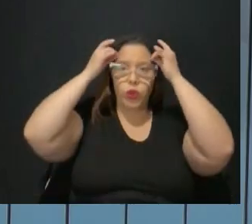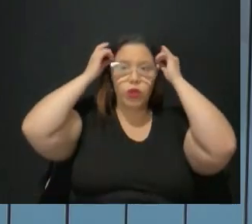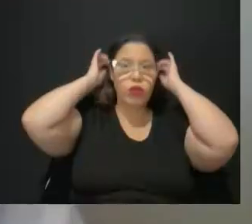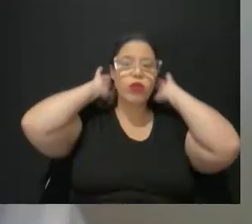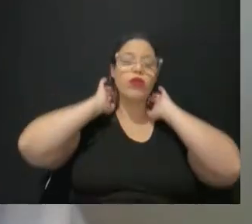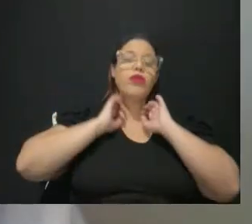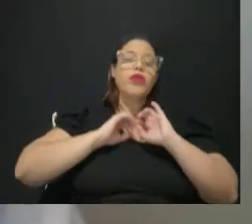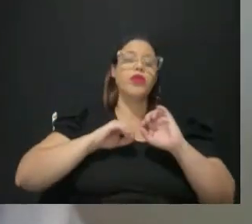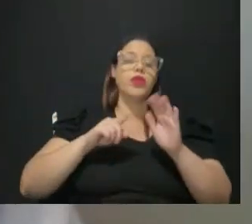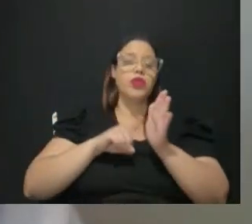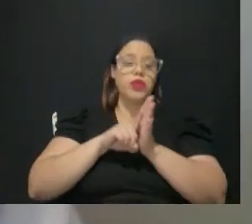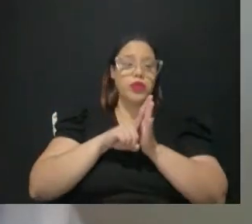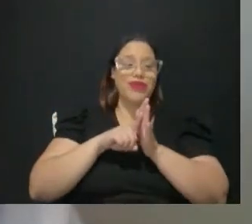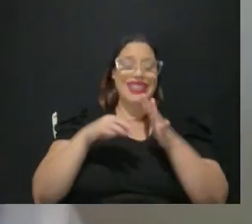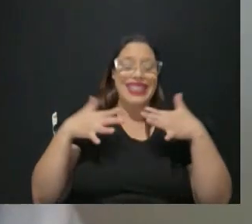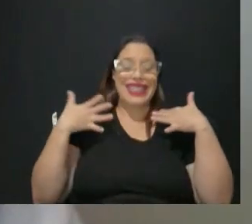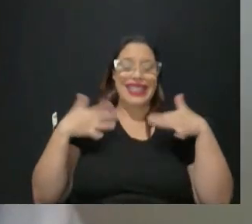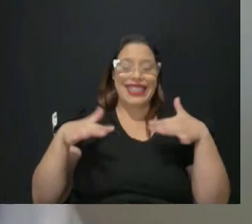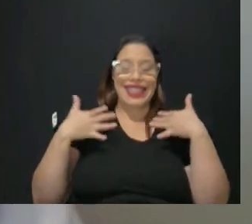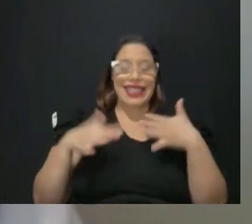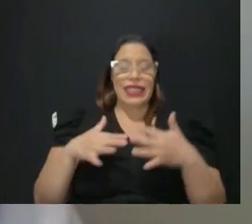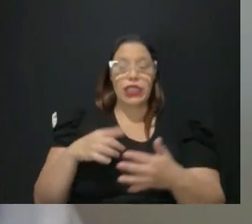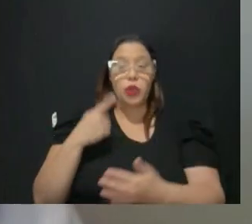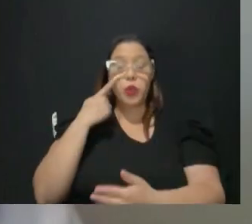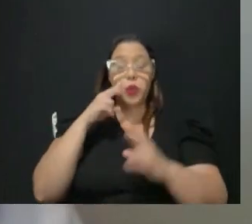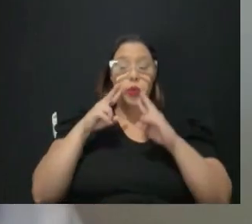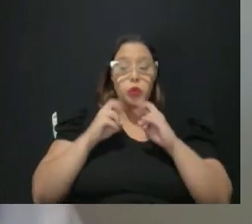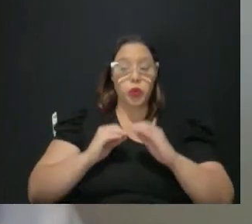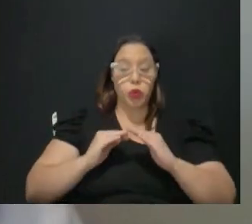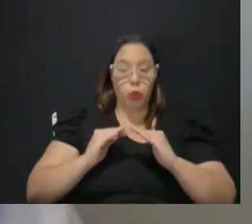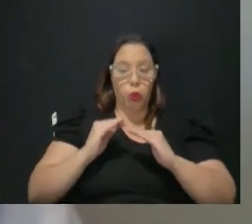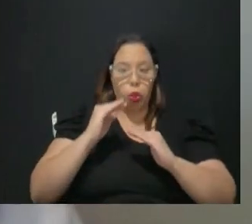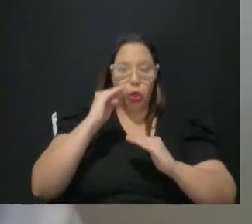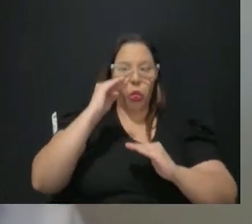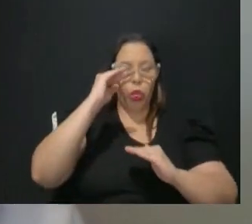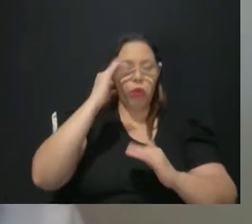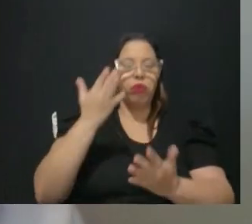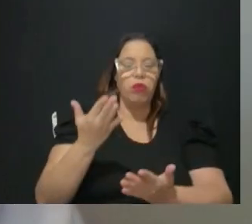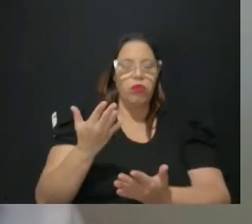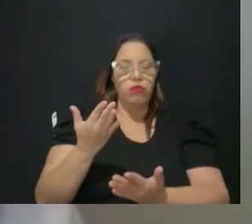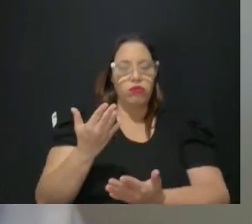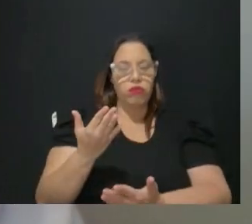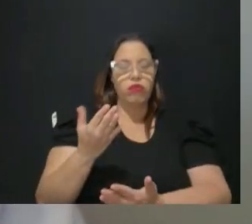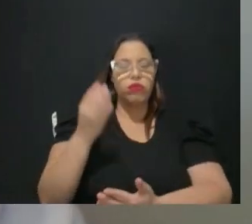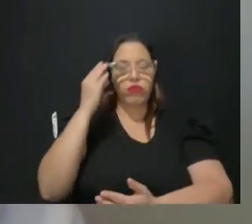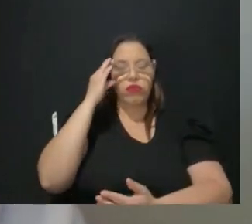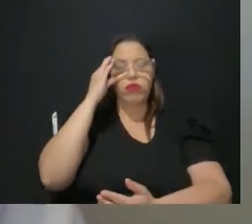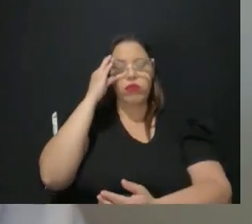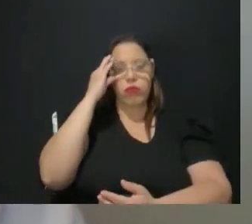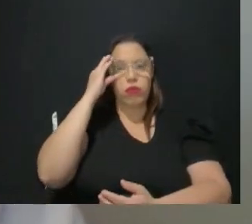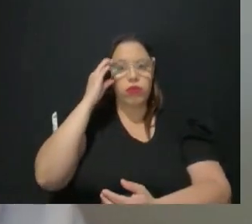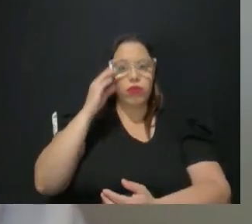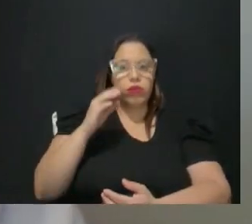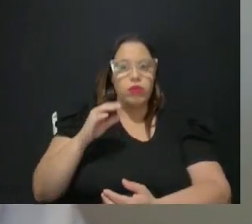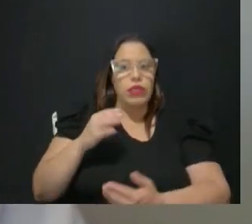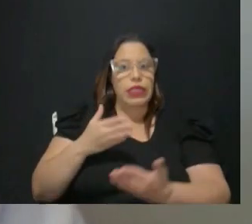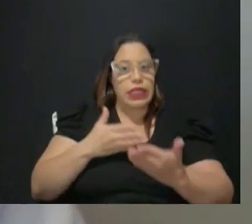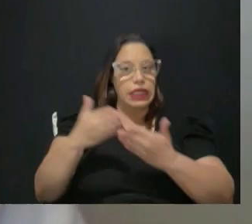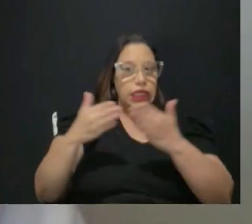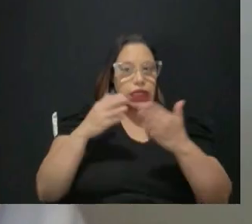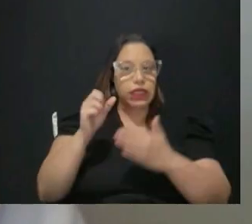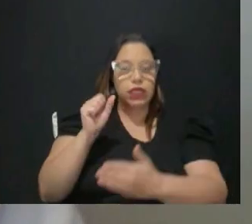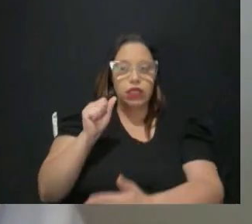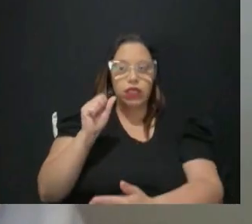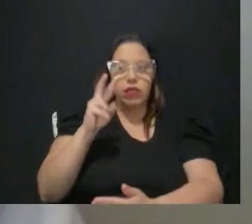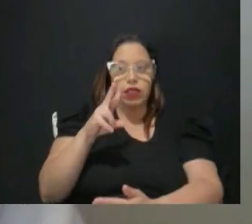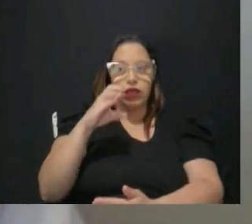Sim, são dados alarmantes porque a gente está observando que aumentou realmente bastante essa ocorrência de